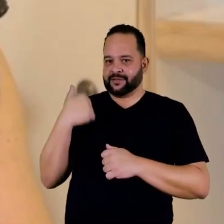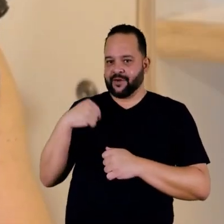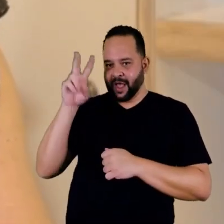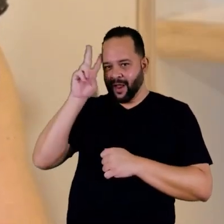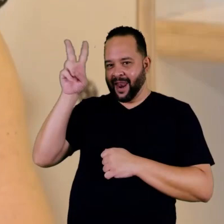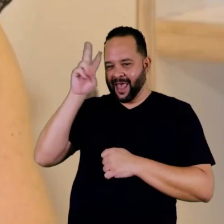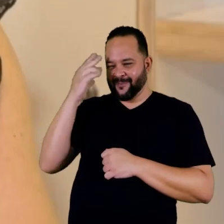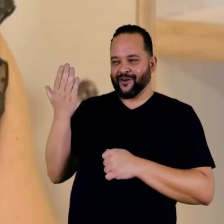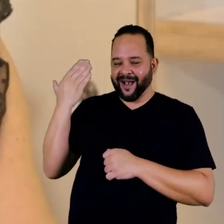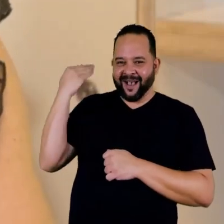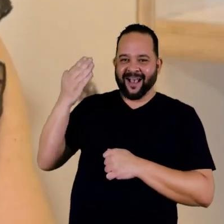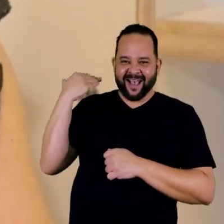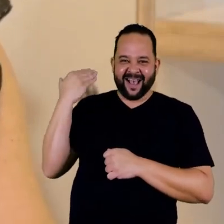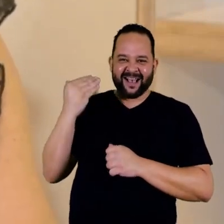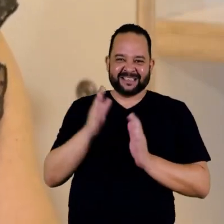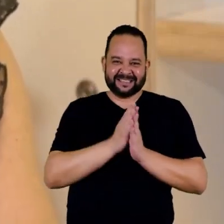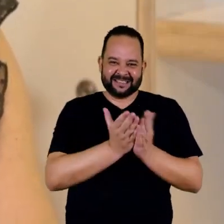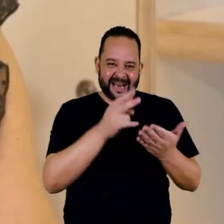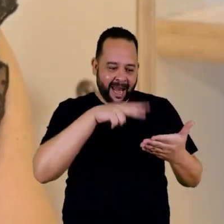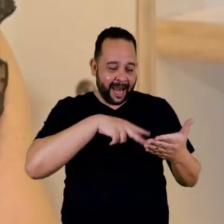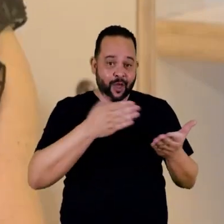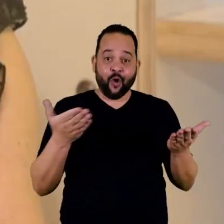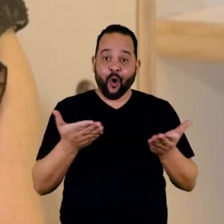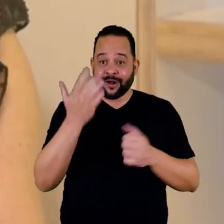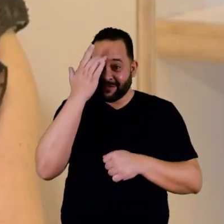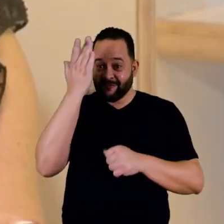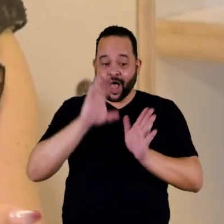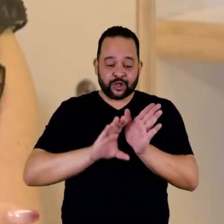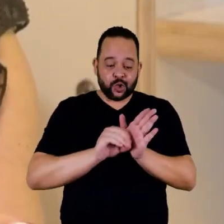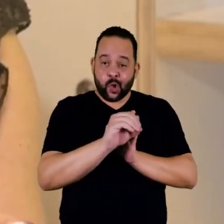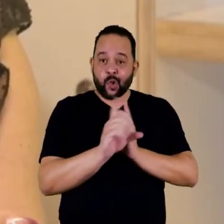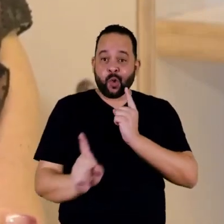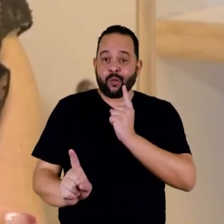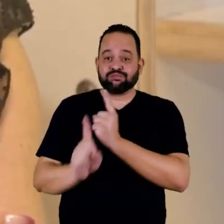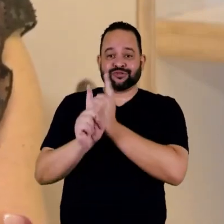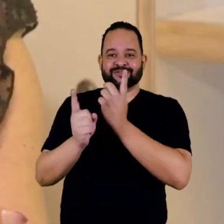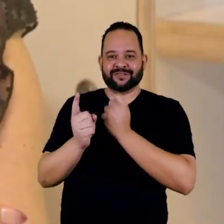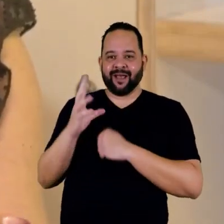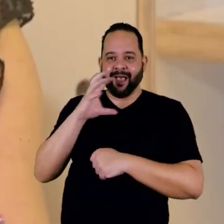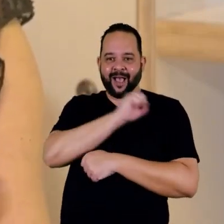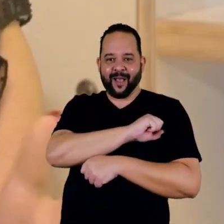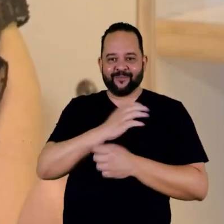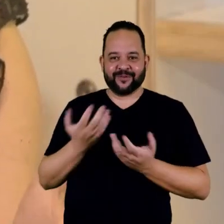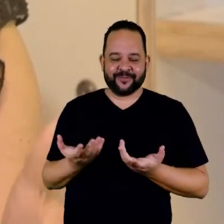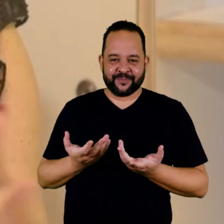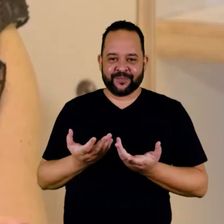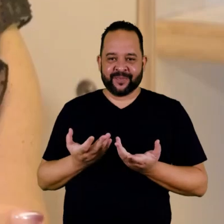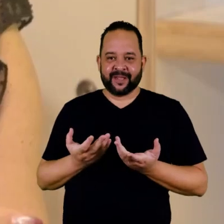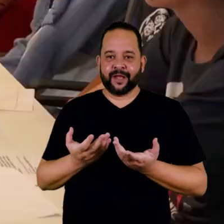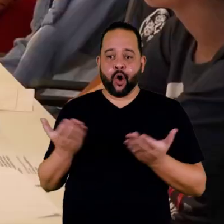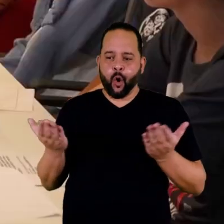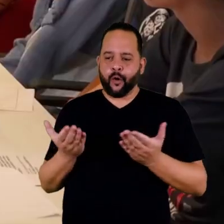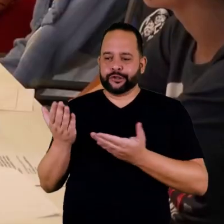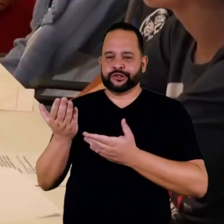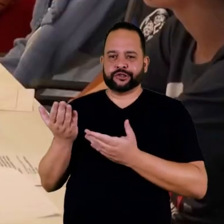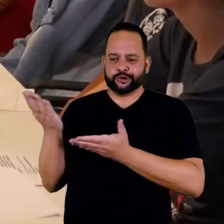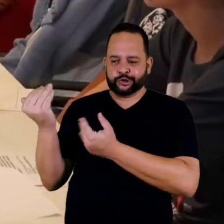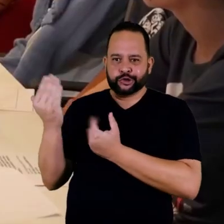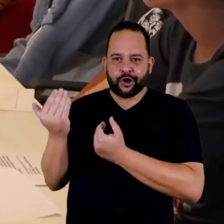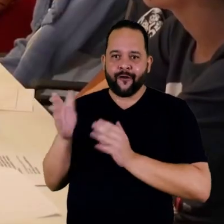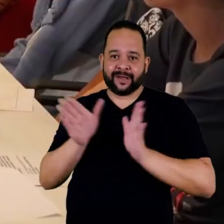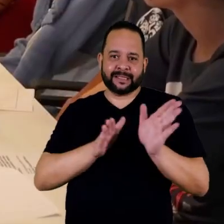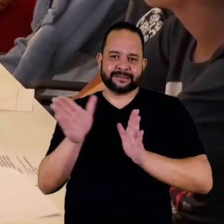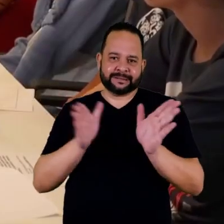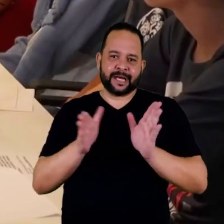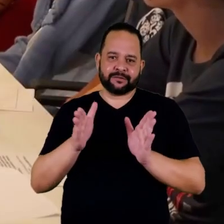época que era Barça as crianças hoje tem o Google é muito diferente do que as crianças TM hoje né O que a juventude tem de acesso hoje Que bom que